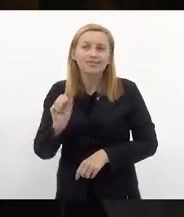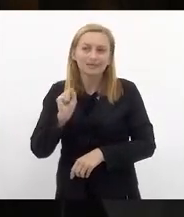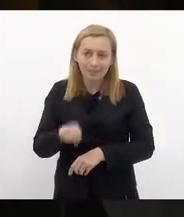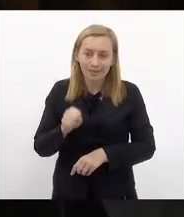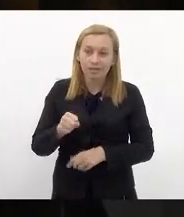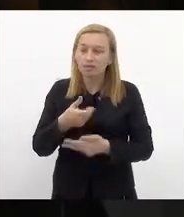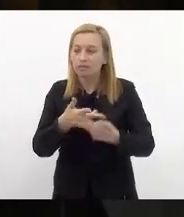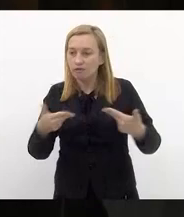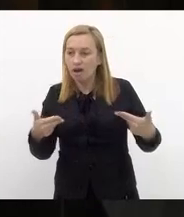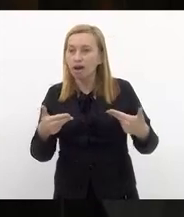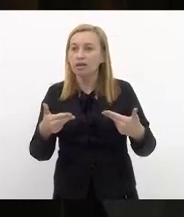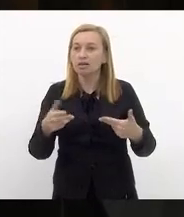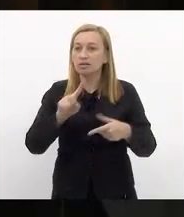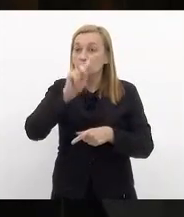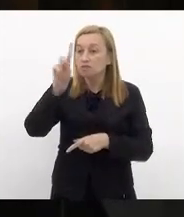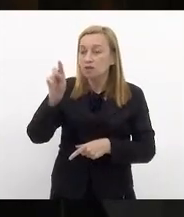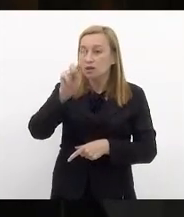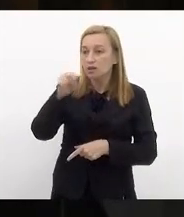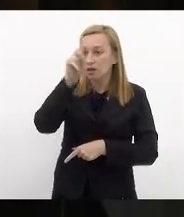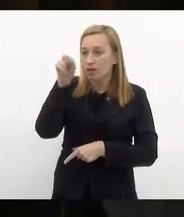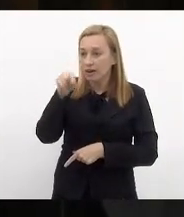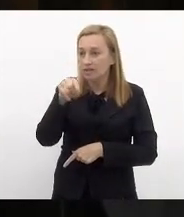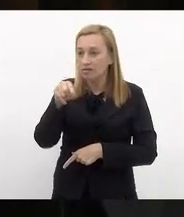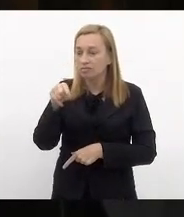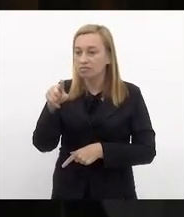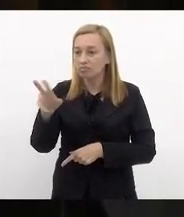uma série de interrogações que não foram enfrentadas.